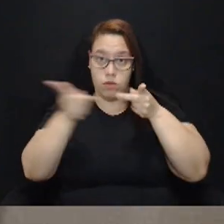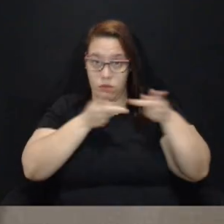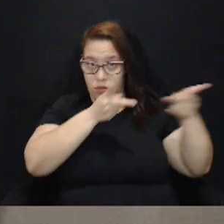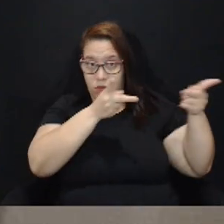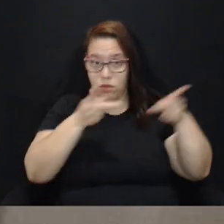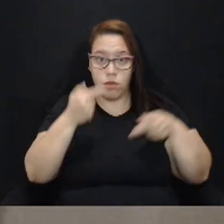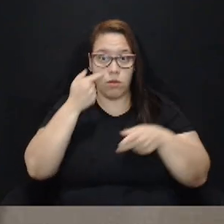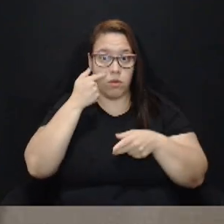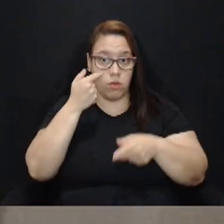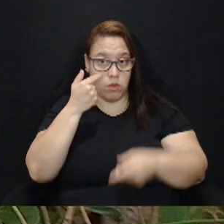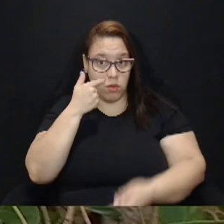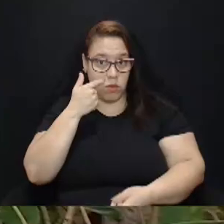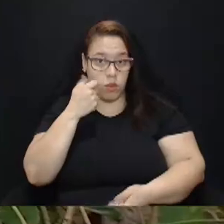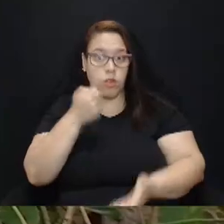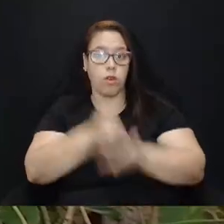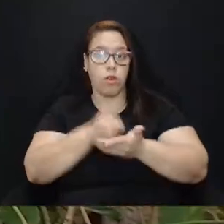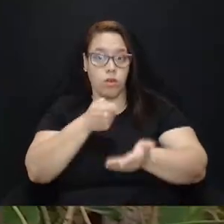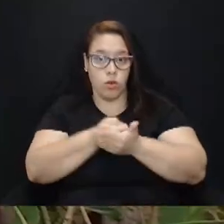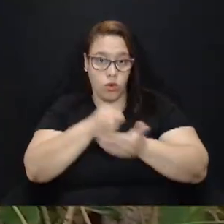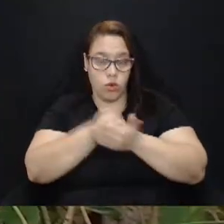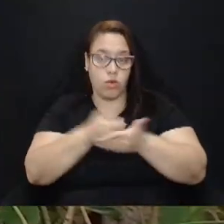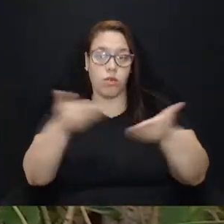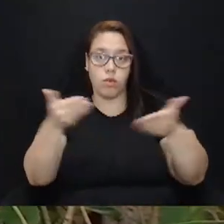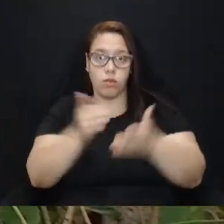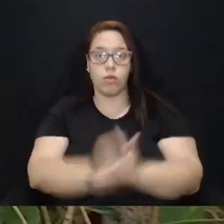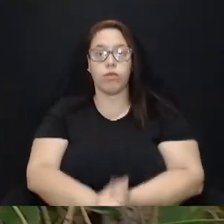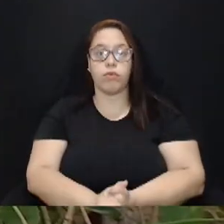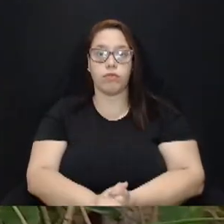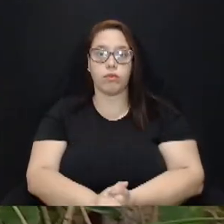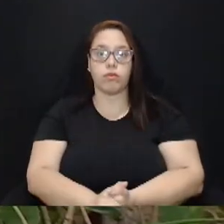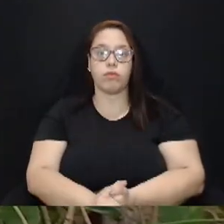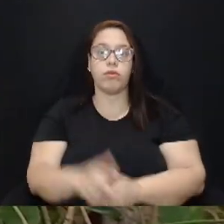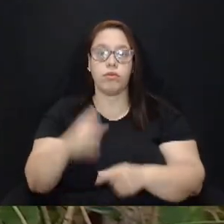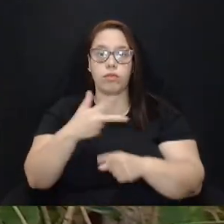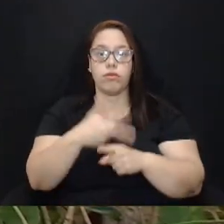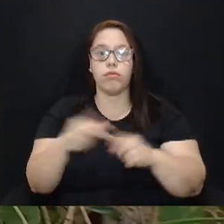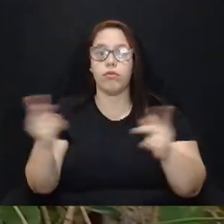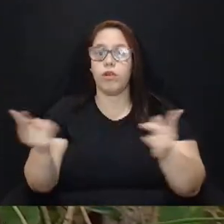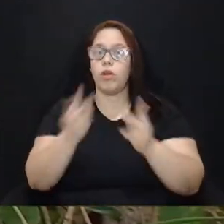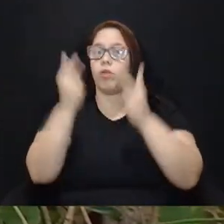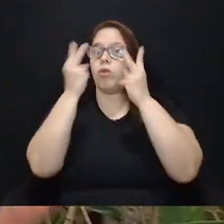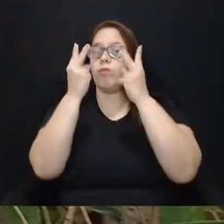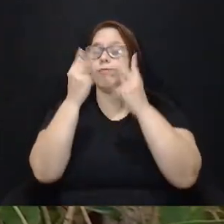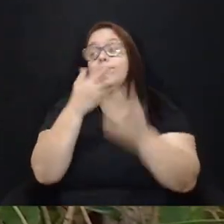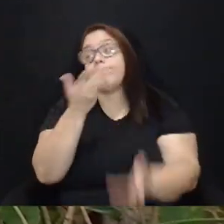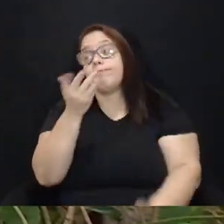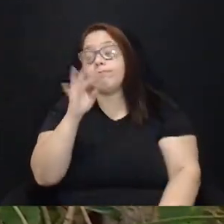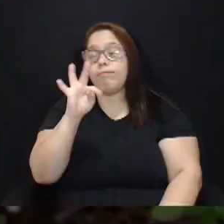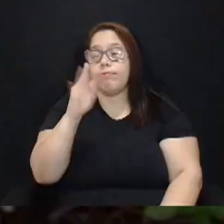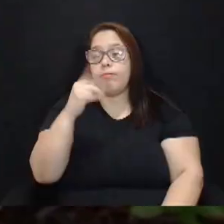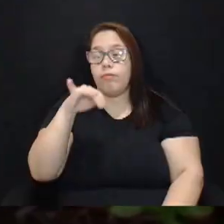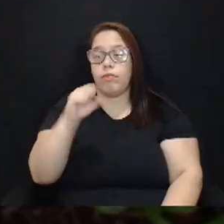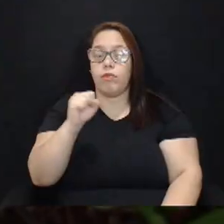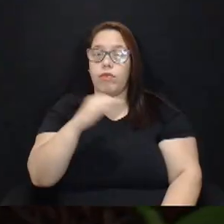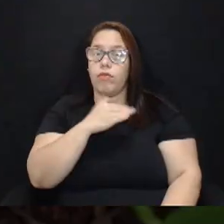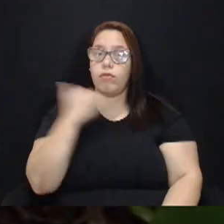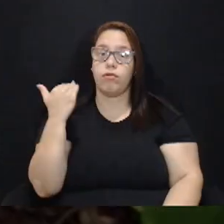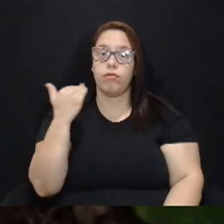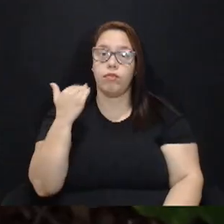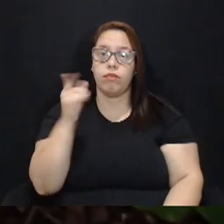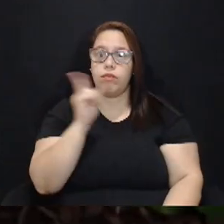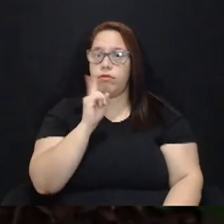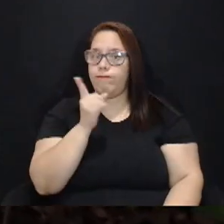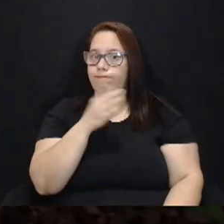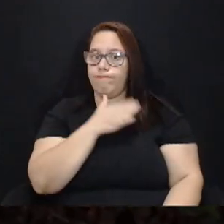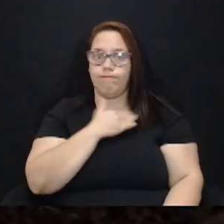gente até hoje. É uma conquista, né? Quer dizer, a Thaís não morreu. Eu falo para todo mundo, a Thaís não morreu. E